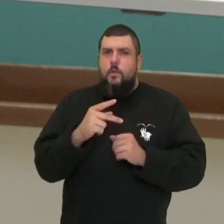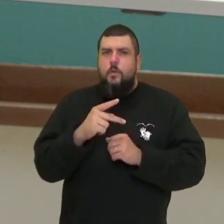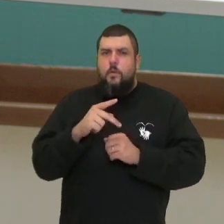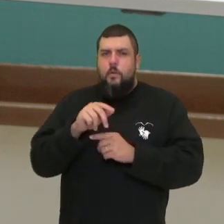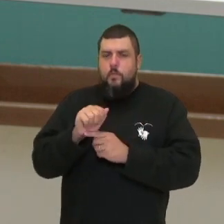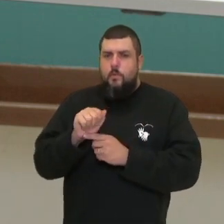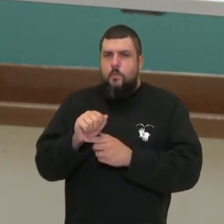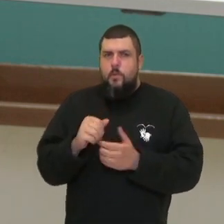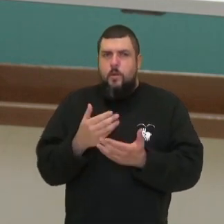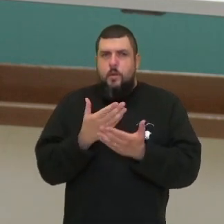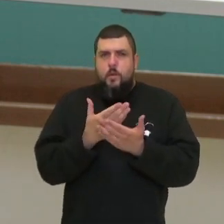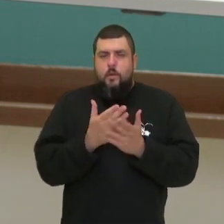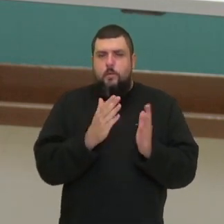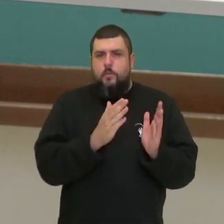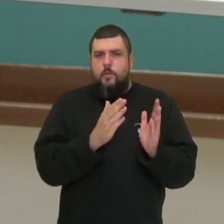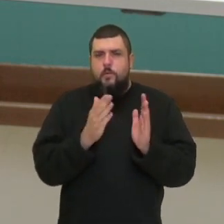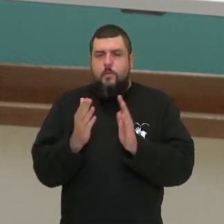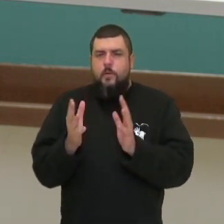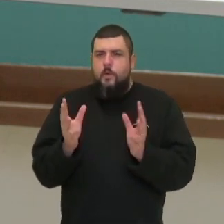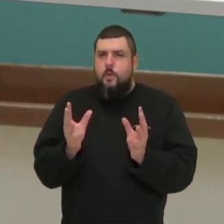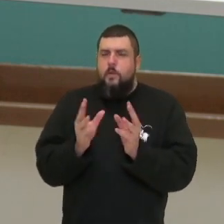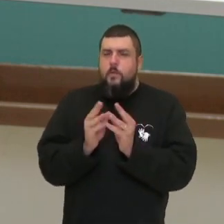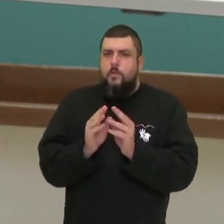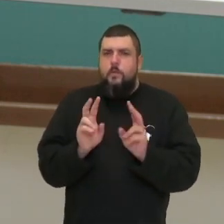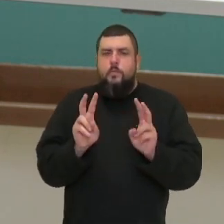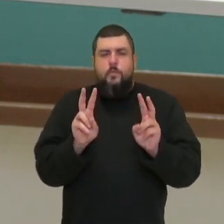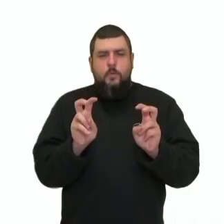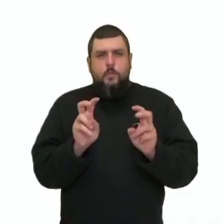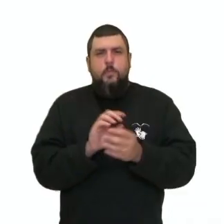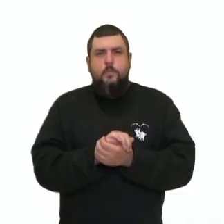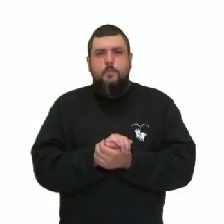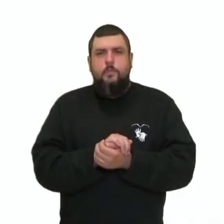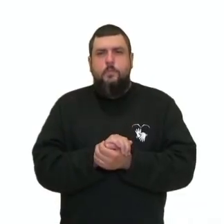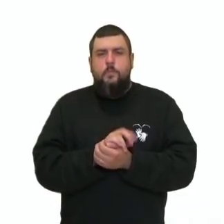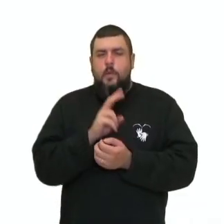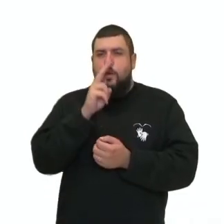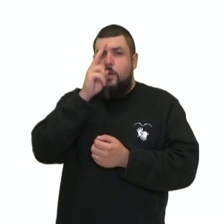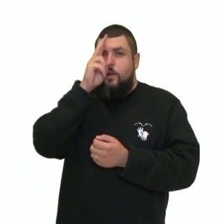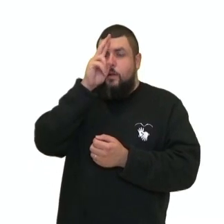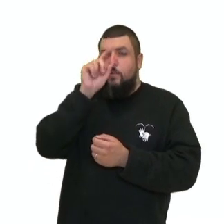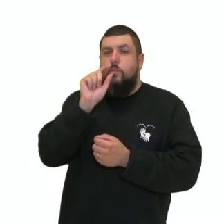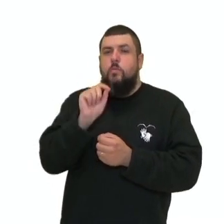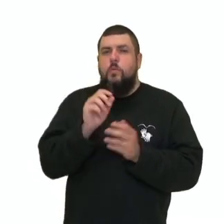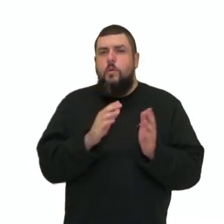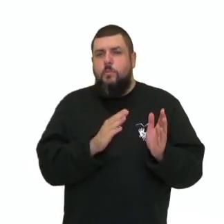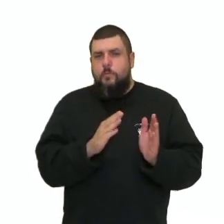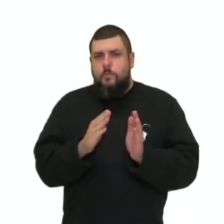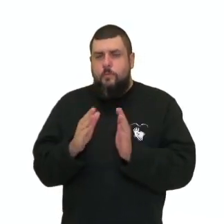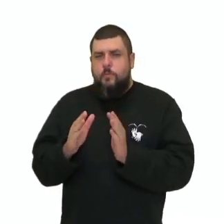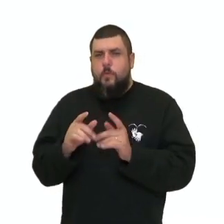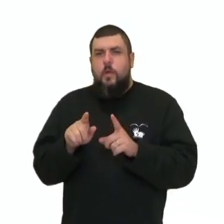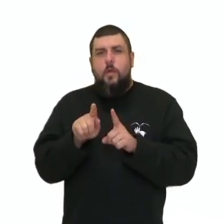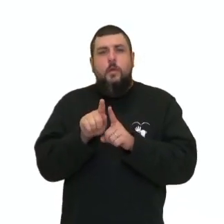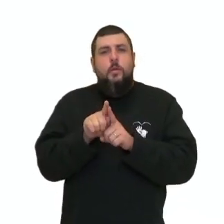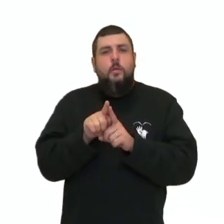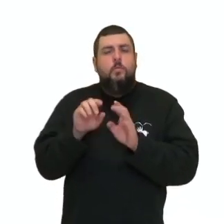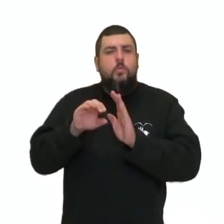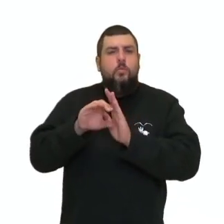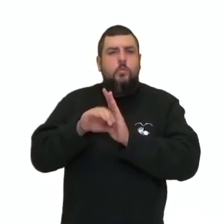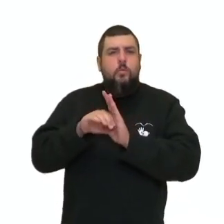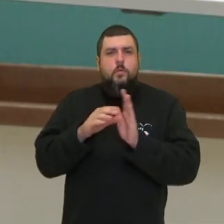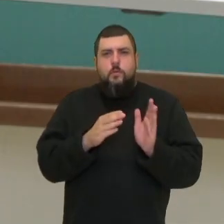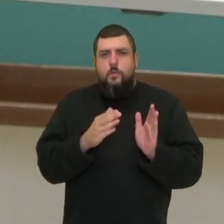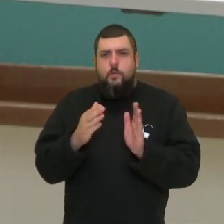nossa aula de hoje, pessoal, foi sobre isso. Relembramos o que é sequência, vimos a definição de sequência